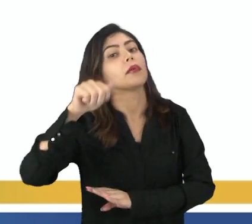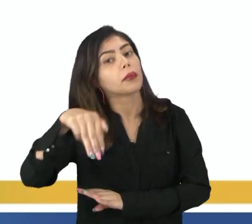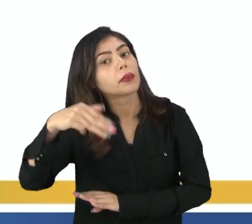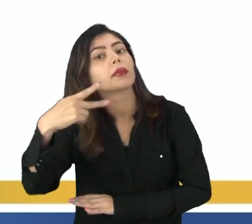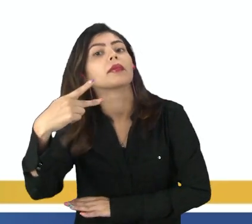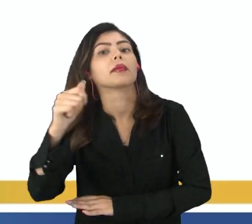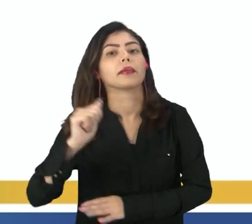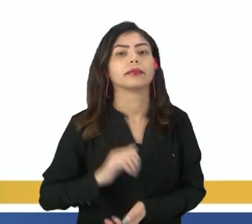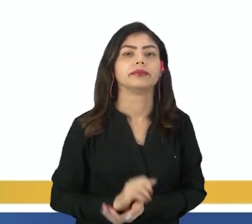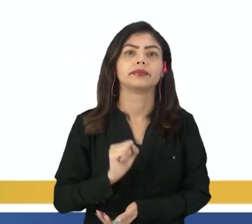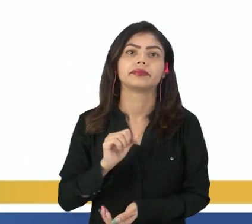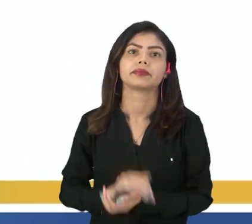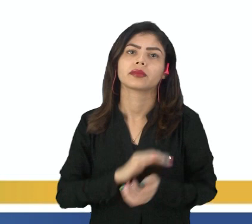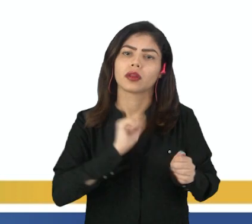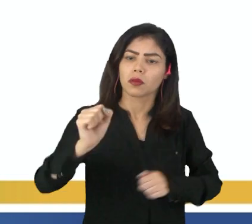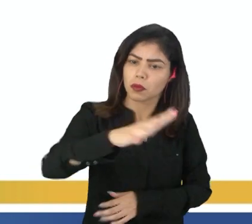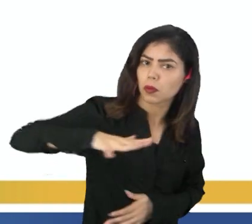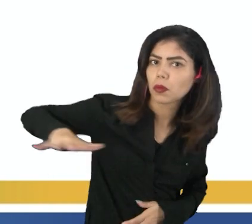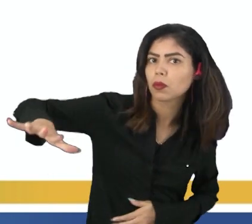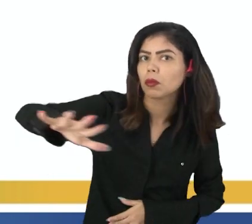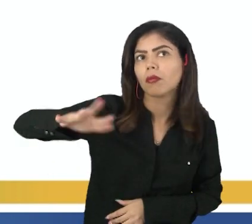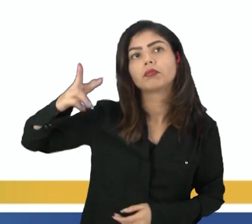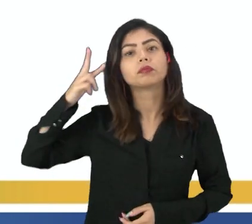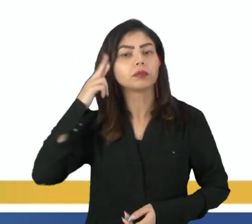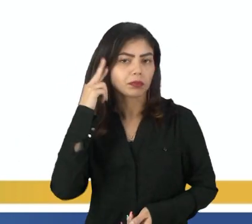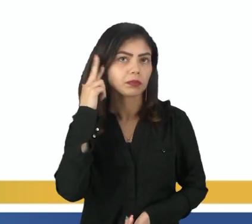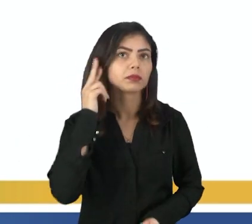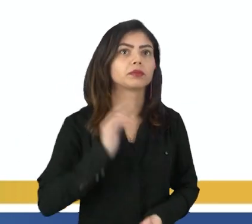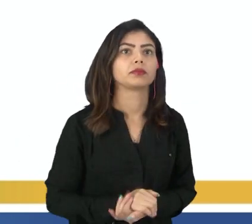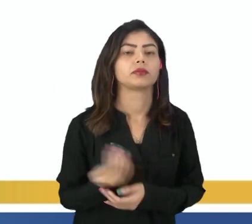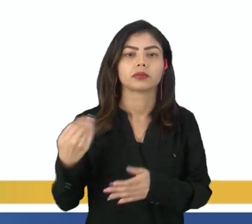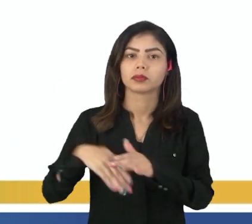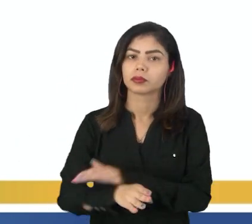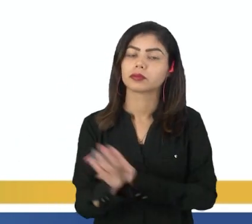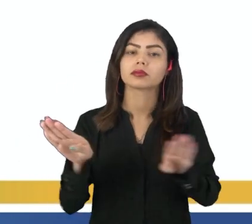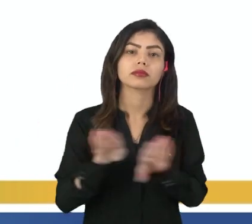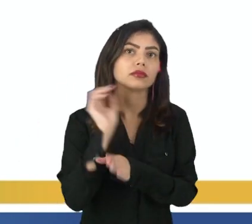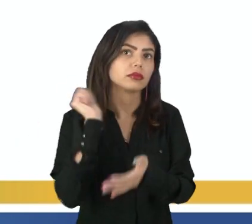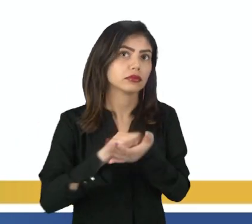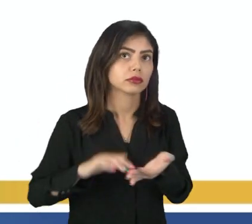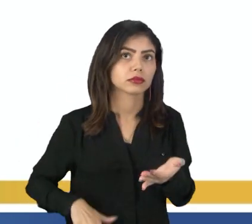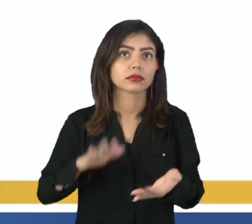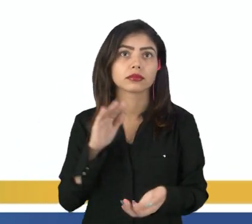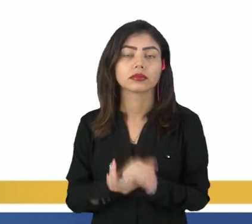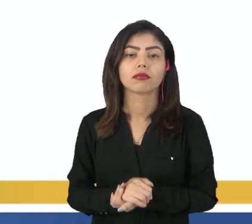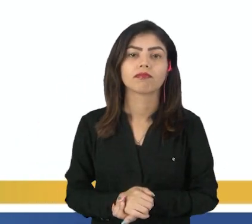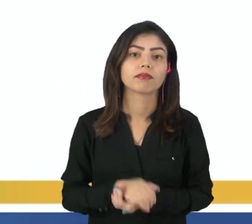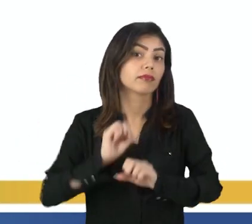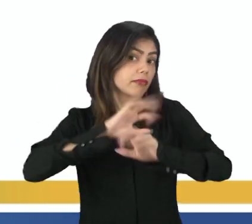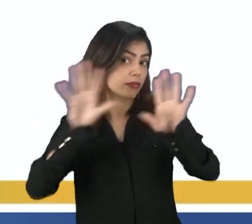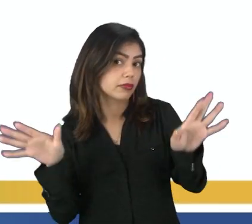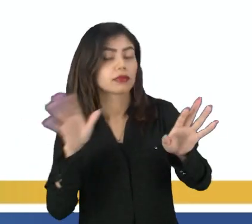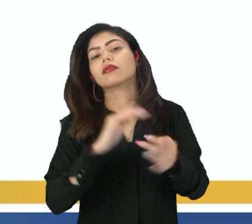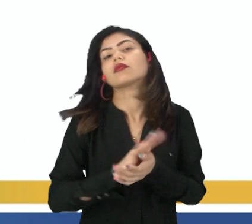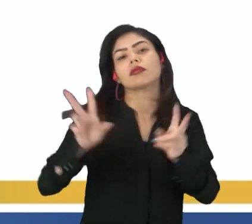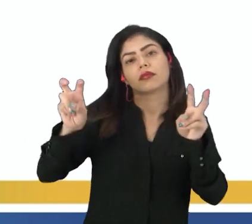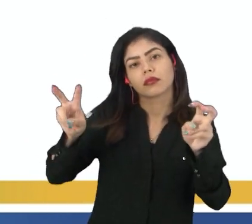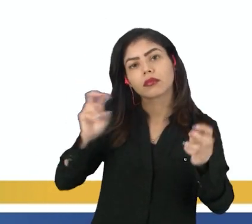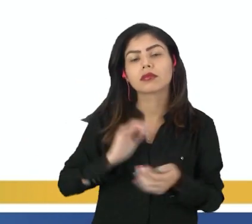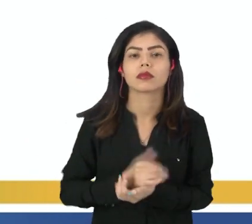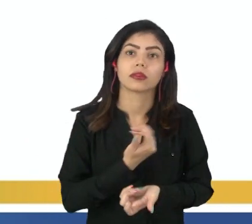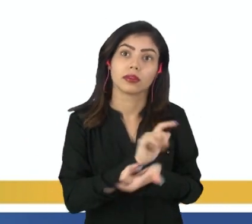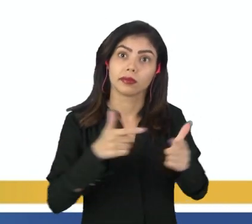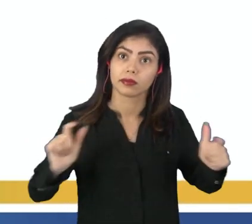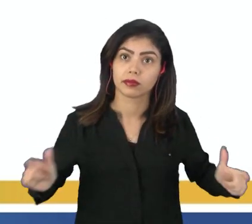perceber aí o tipo de campos naturais. E aí a gente entra no nosso exercitando. É claro que essa é uma temática